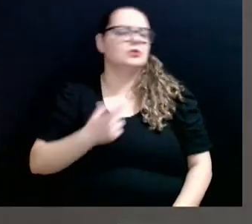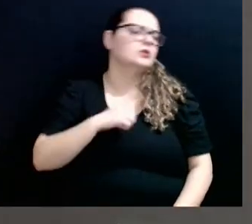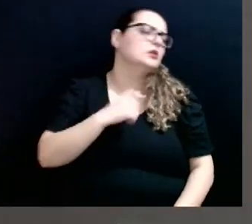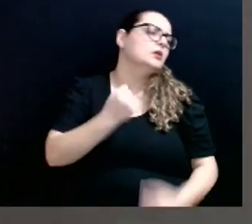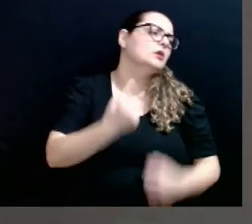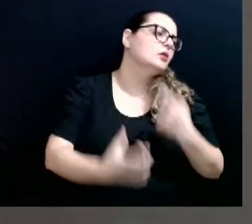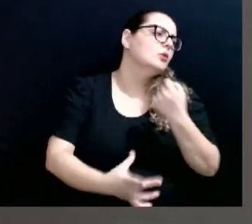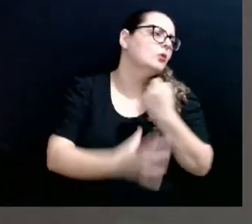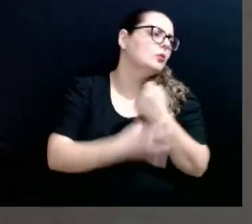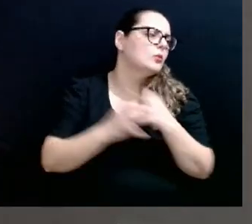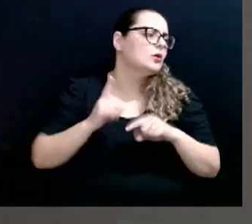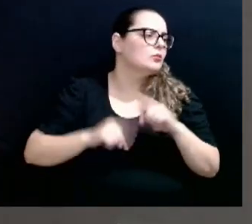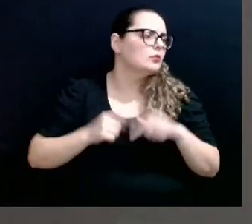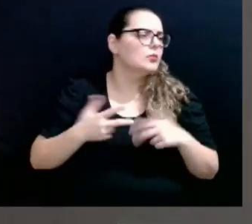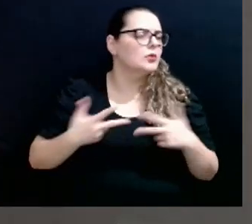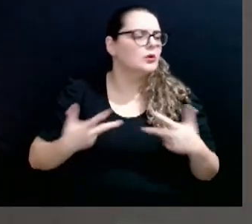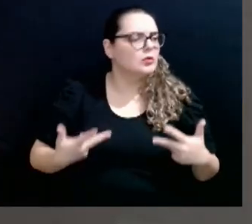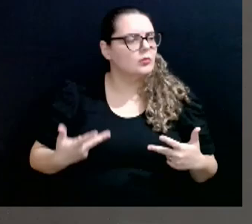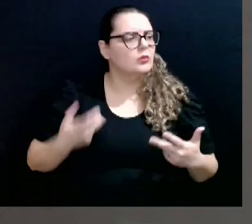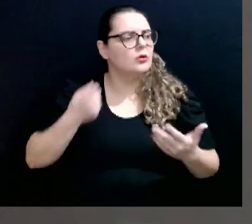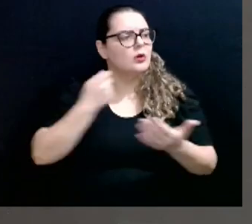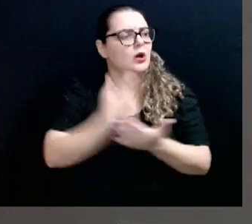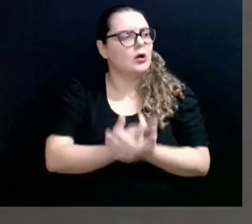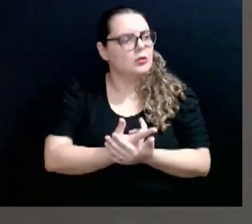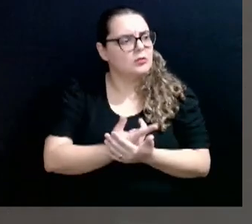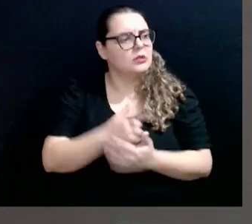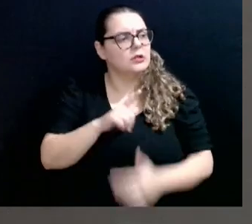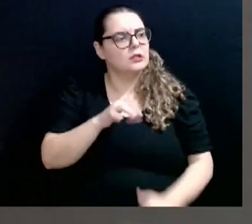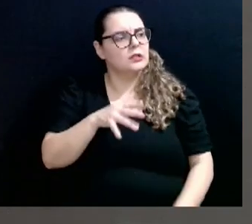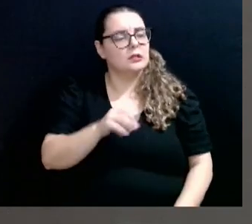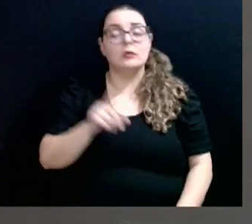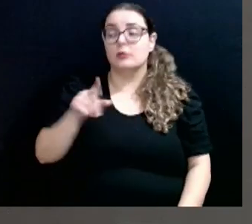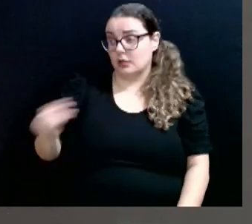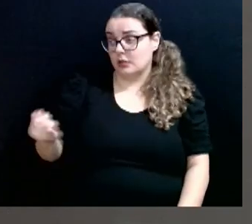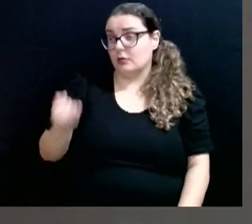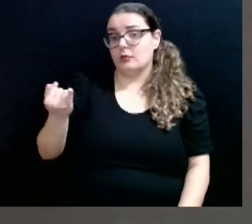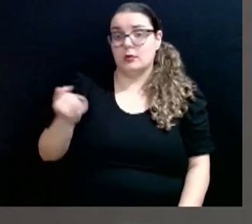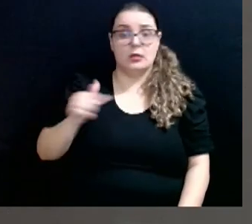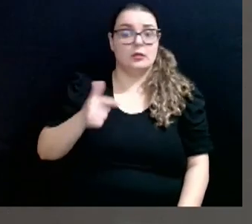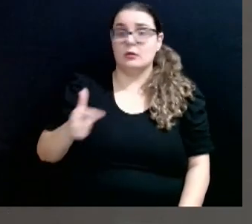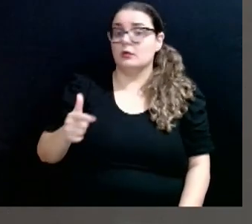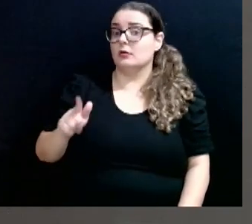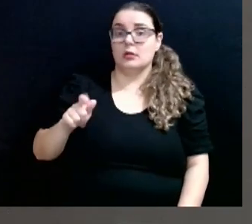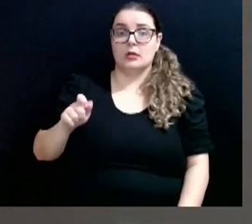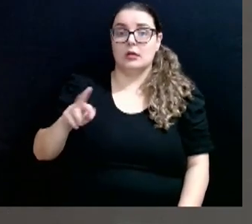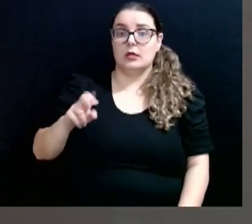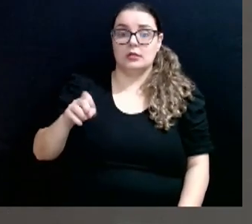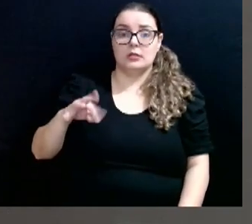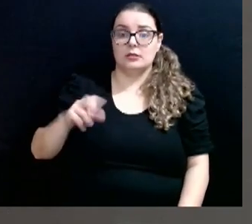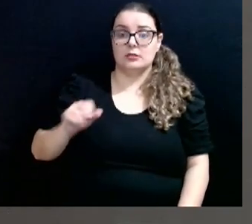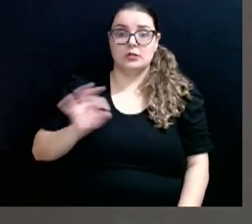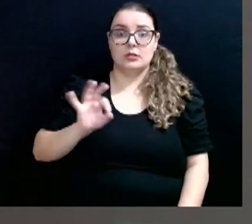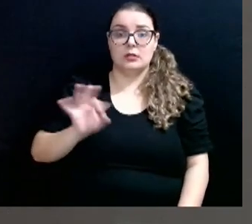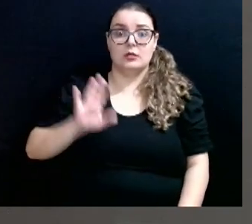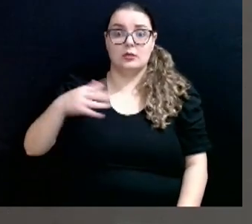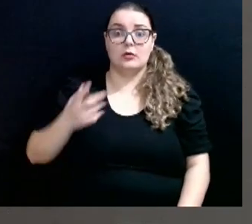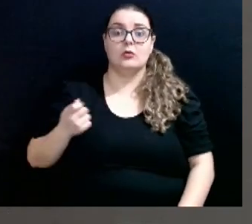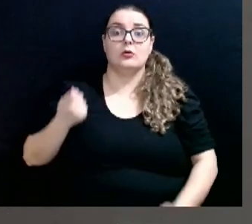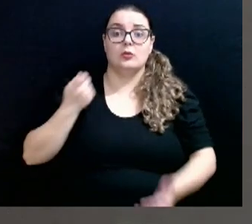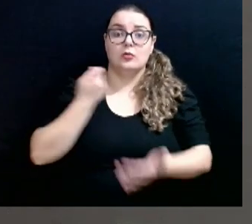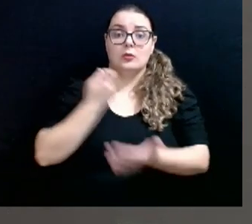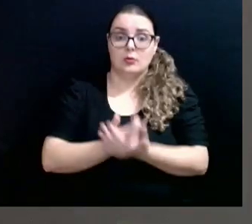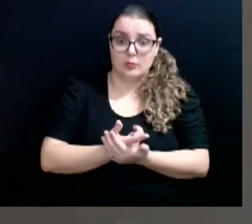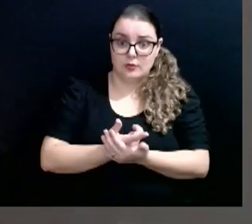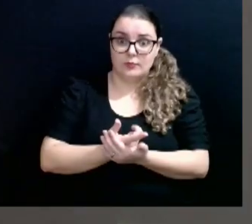produtos adquiridos em leilão? Isso é importantíssimo, não tem garantia nenhuma. Então, por exemplo, quando você compra